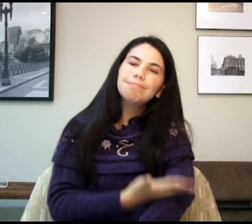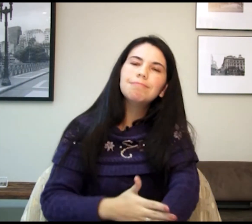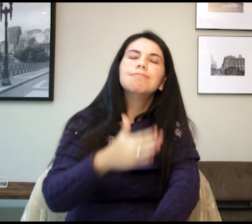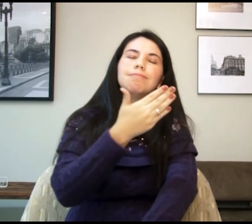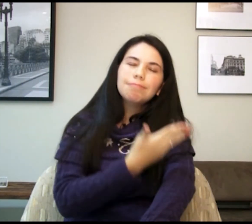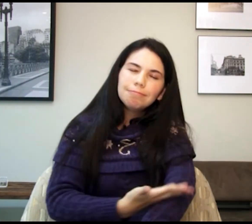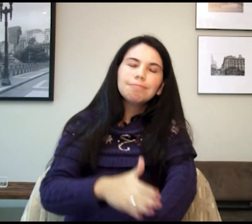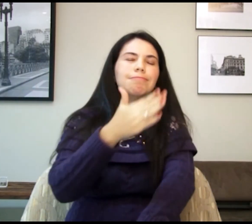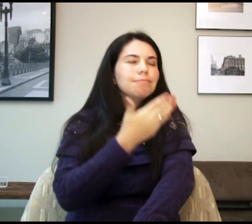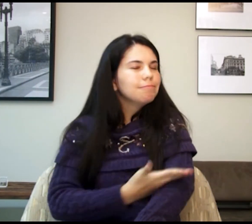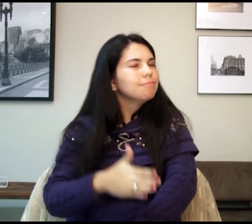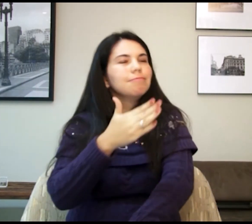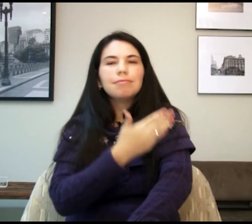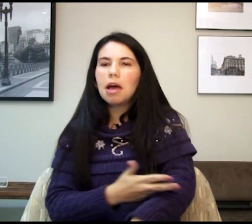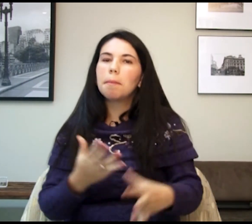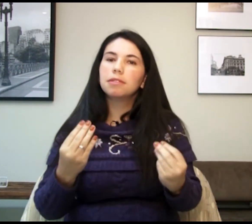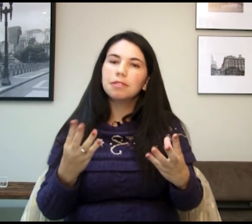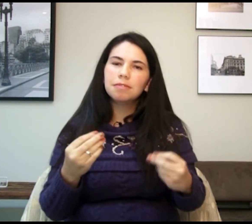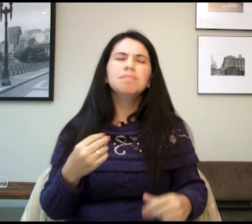treinar muito.